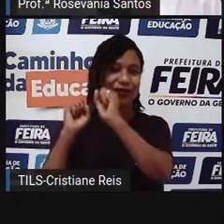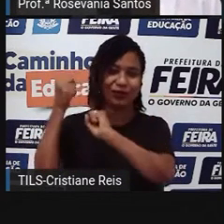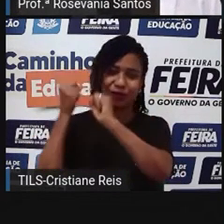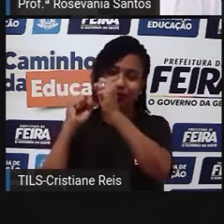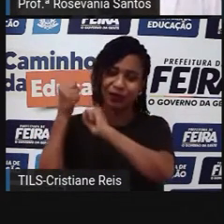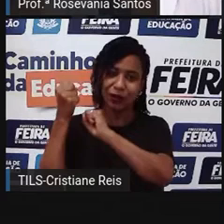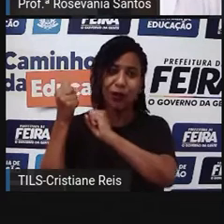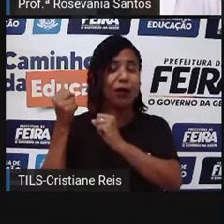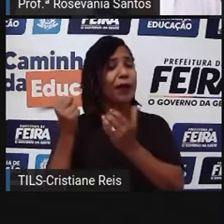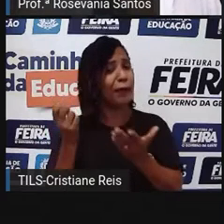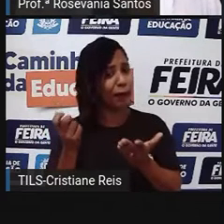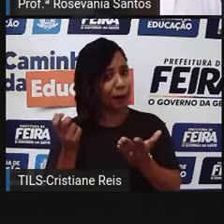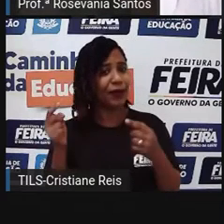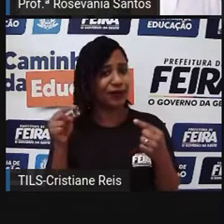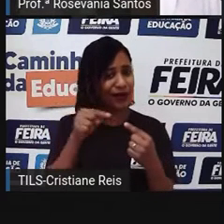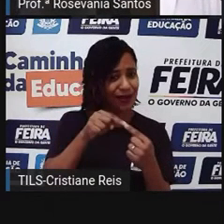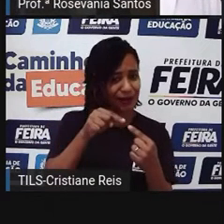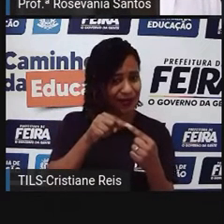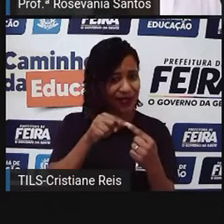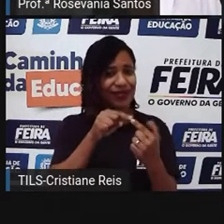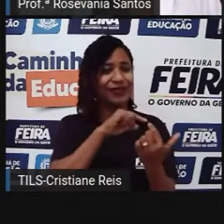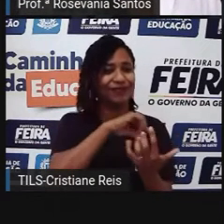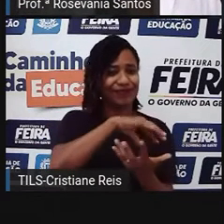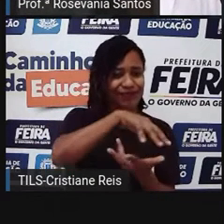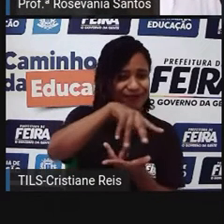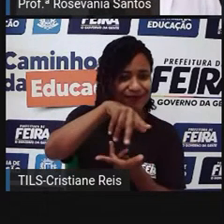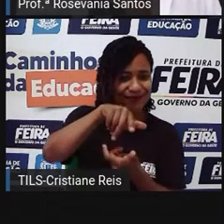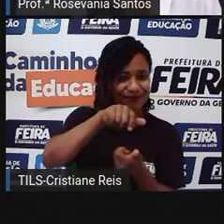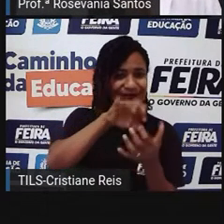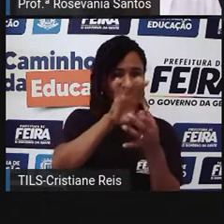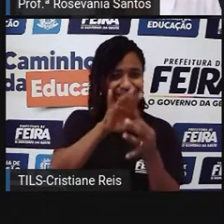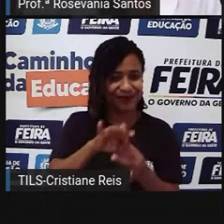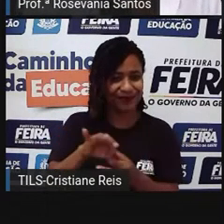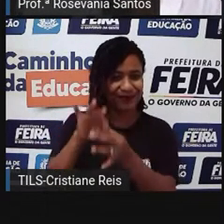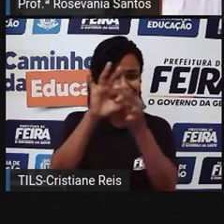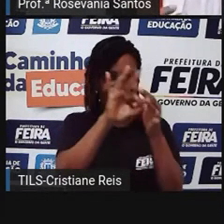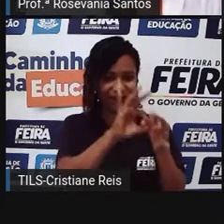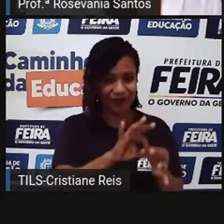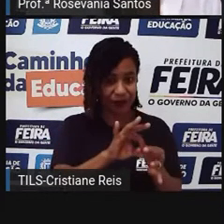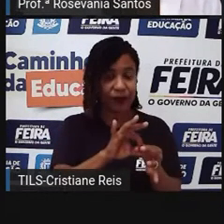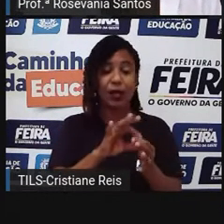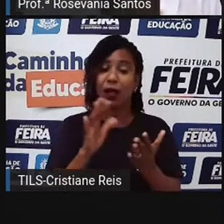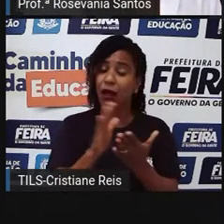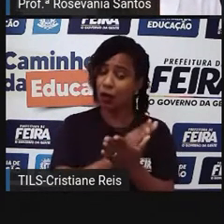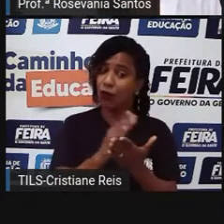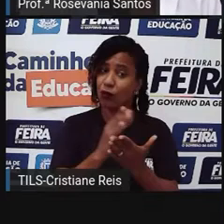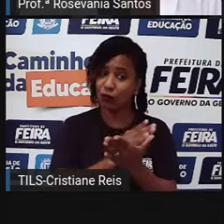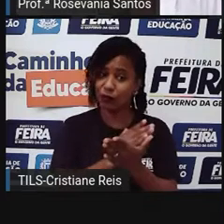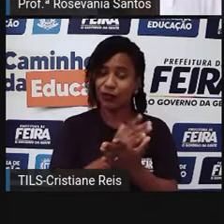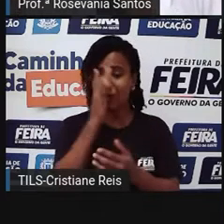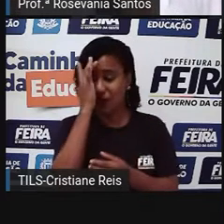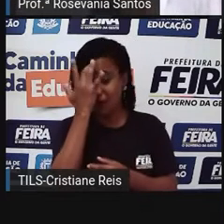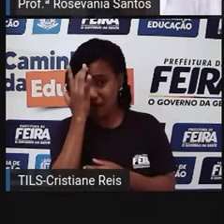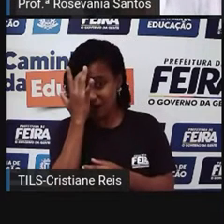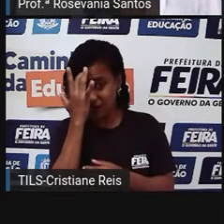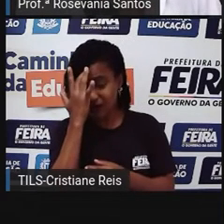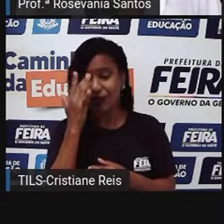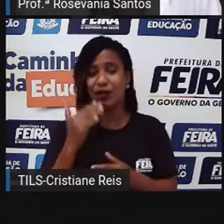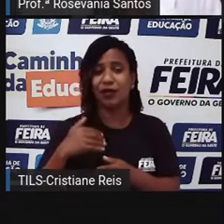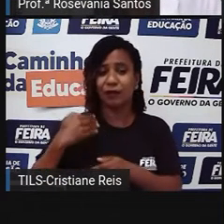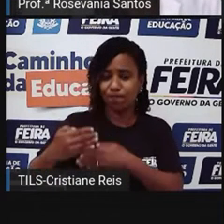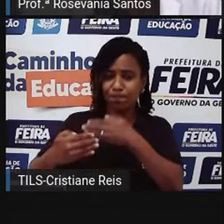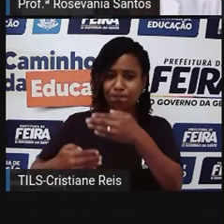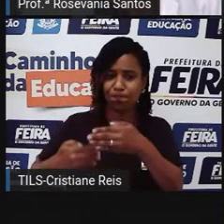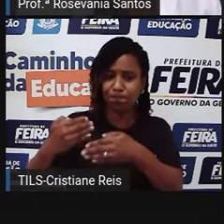são fases, que alguns acreditam que são fases da globalização e outros acreditam que são fases que levaram